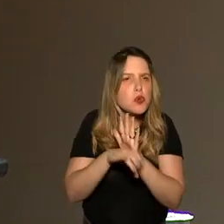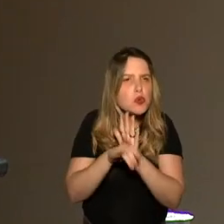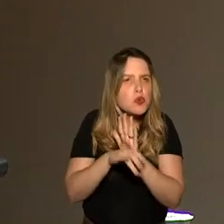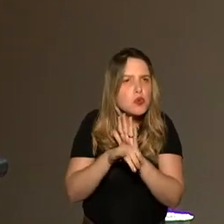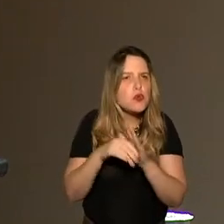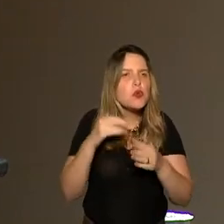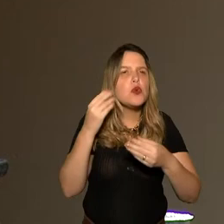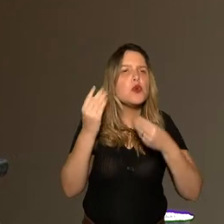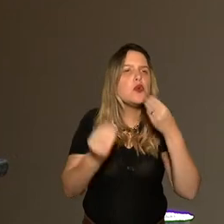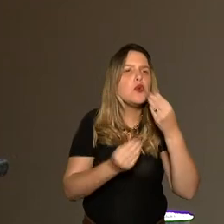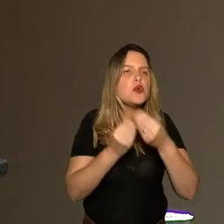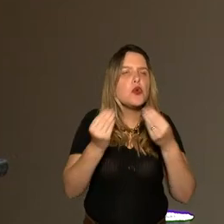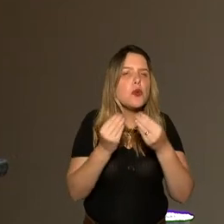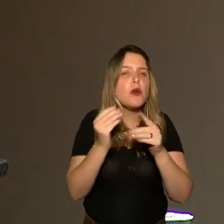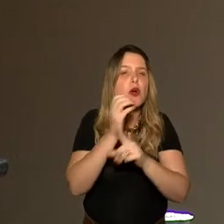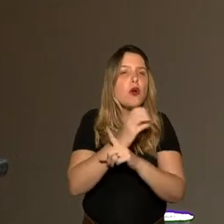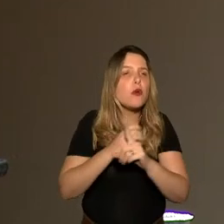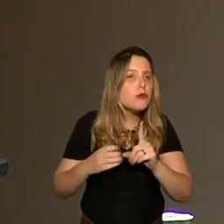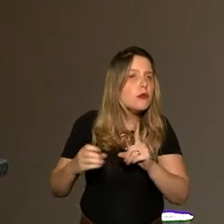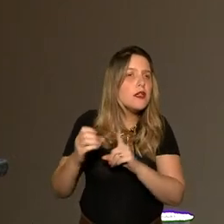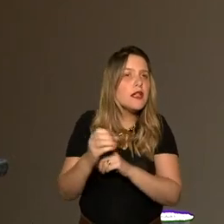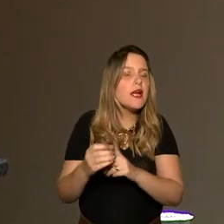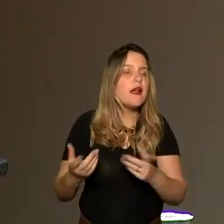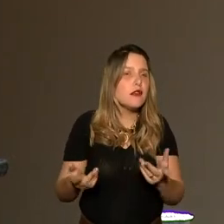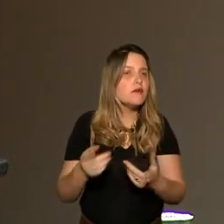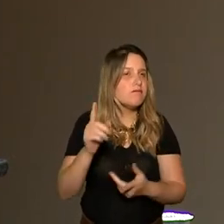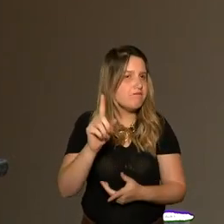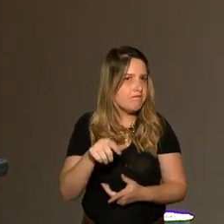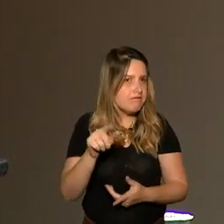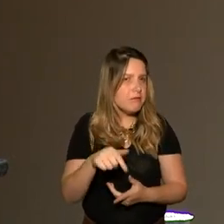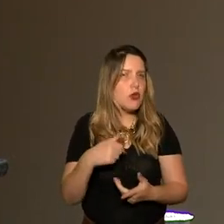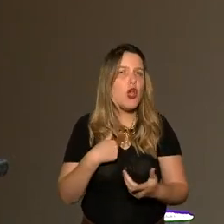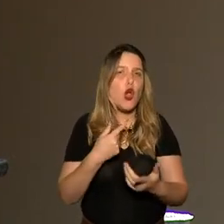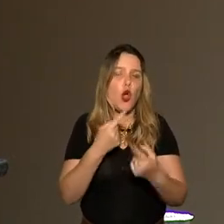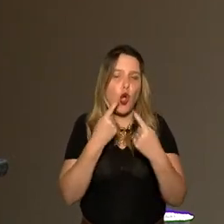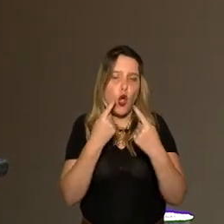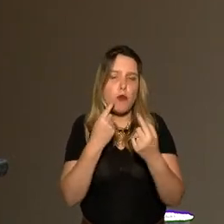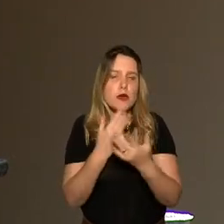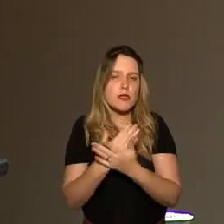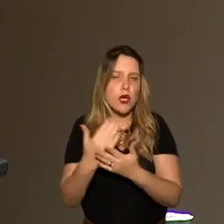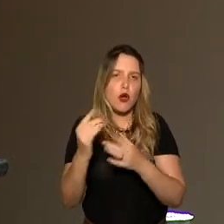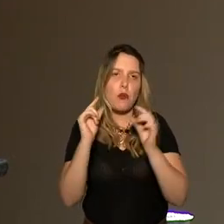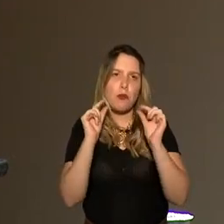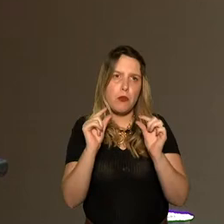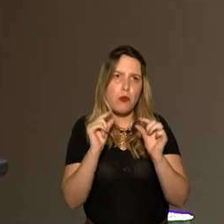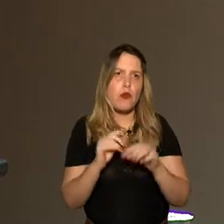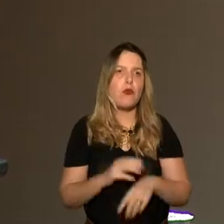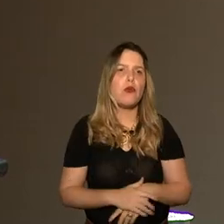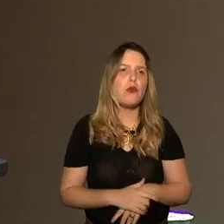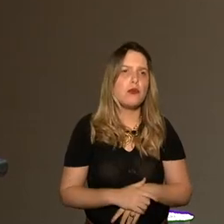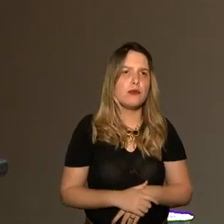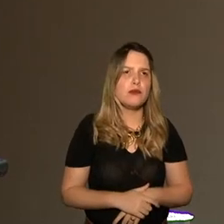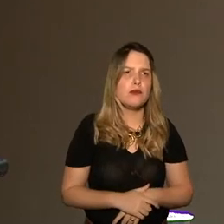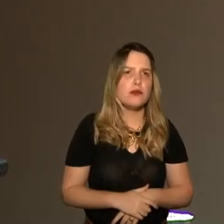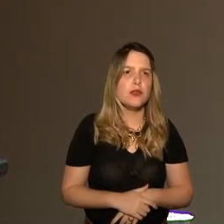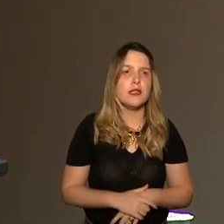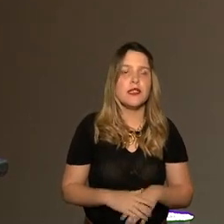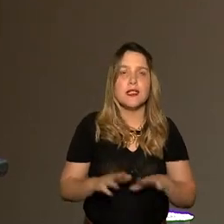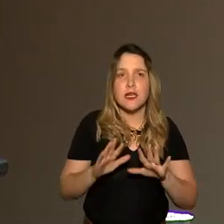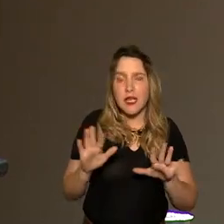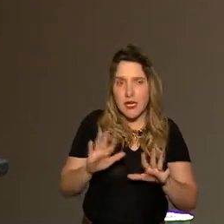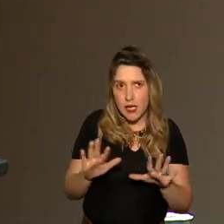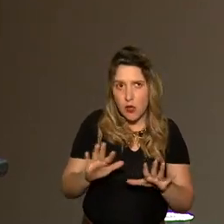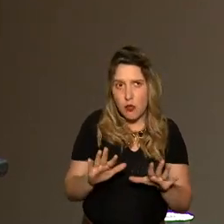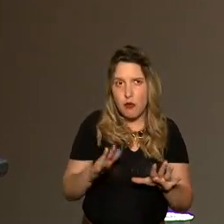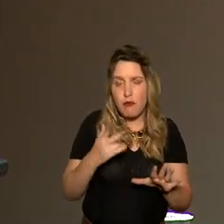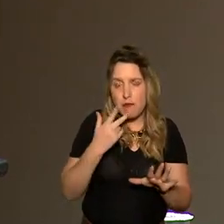com a sua comunidade né para a gente conversar um pouco sobre isso não esquecendo